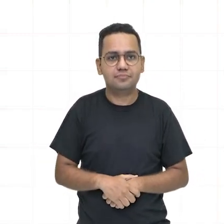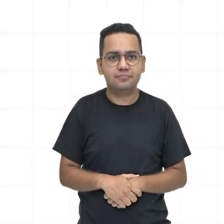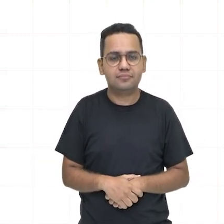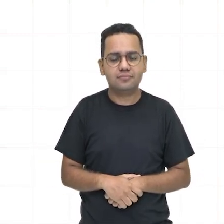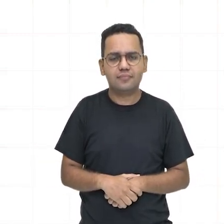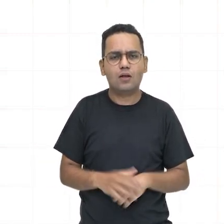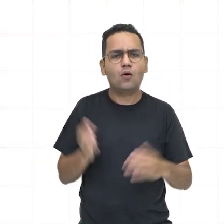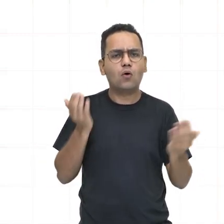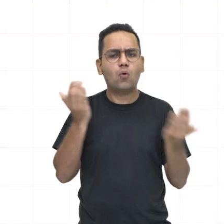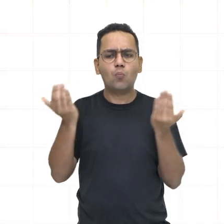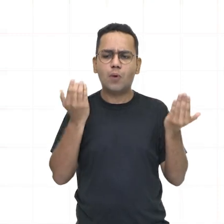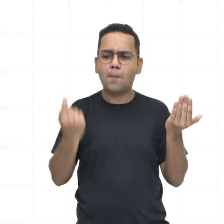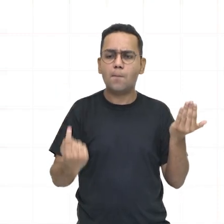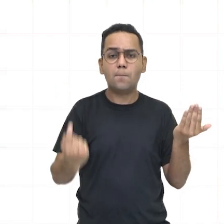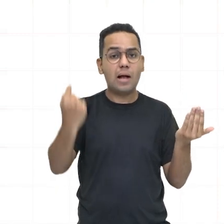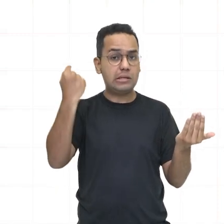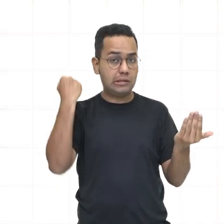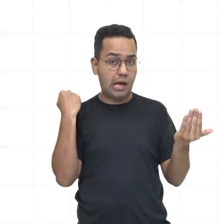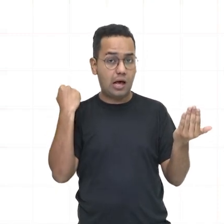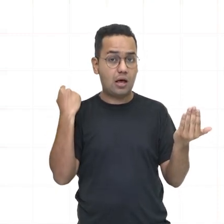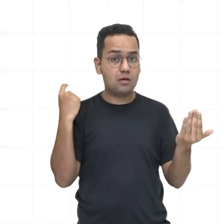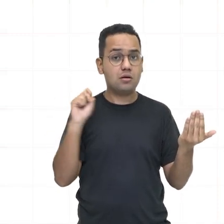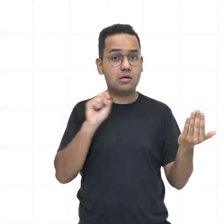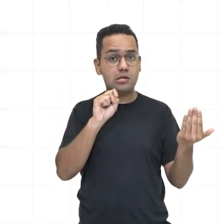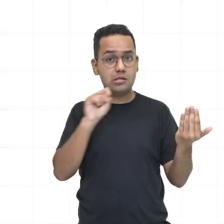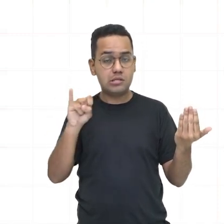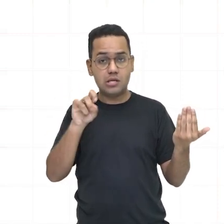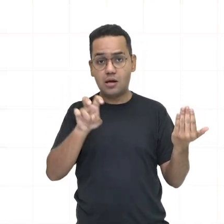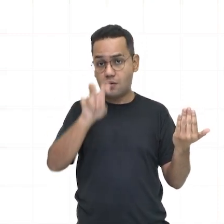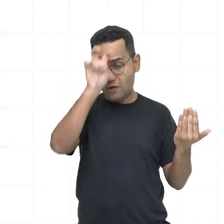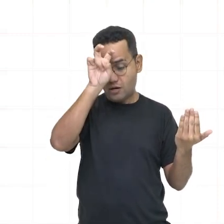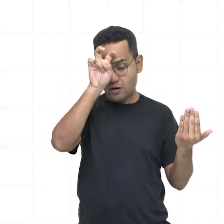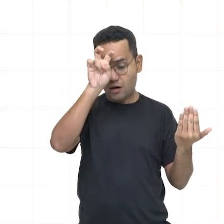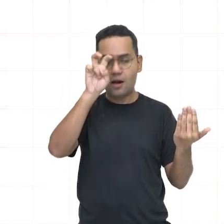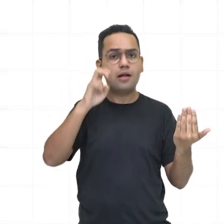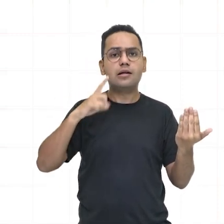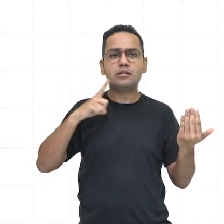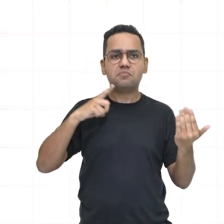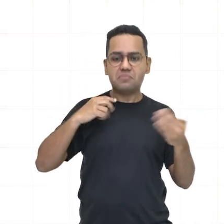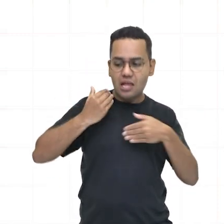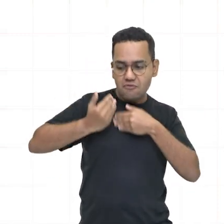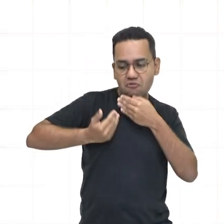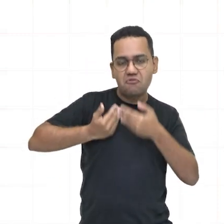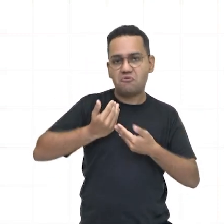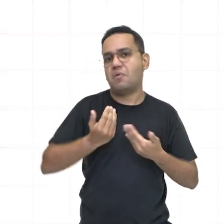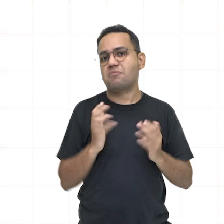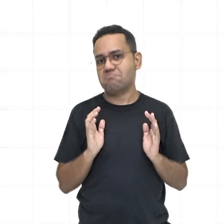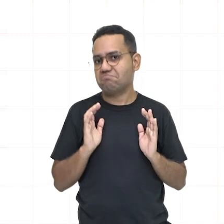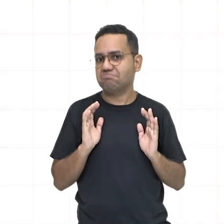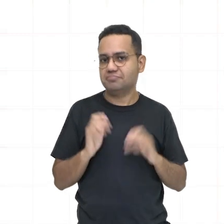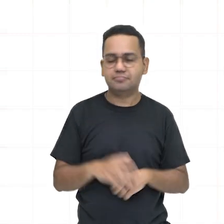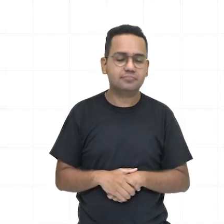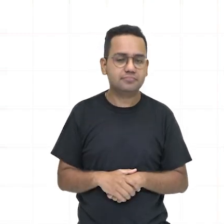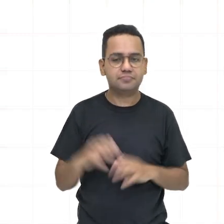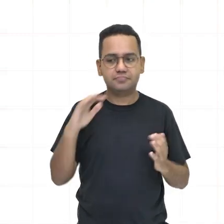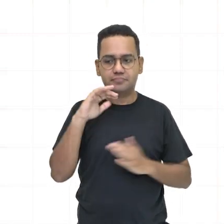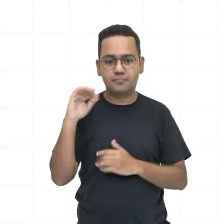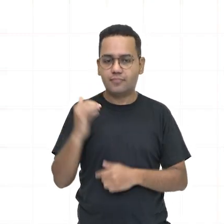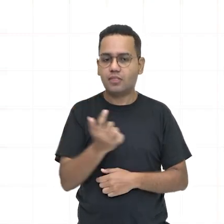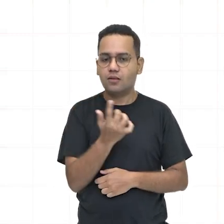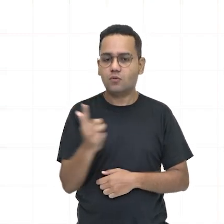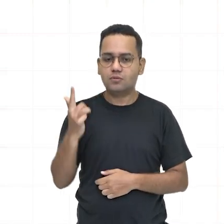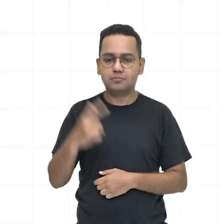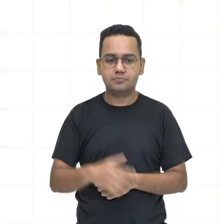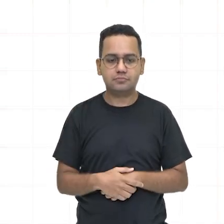tempo atrás, lá na época em que essas civilizações estavam vivendo aquele meio, ok? Nós temos também o